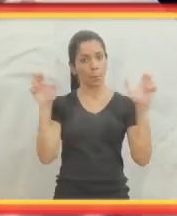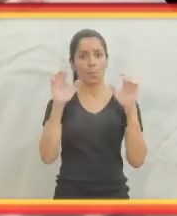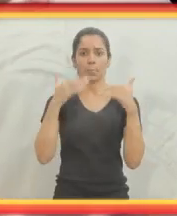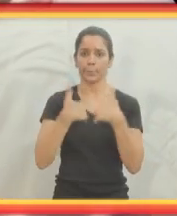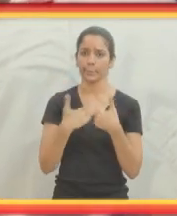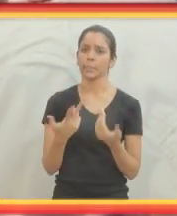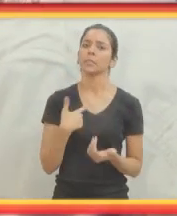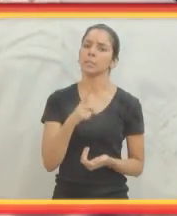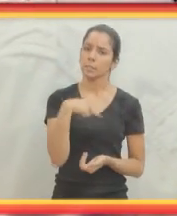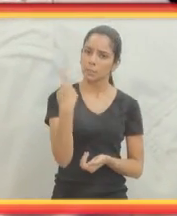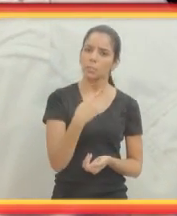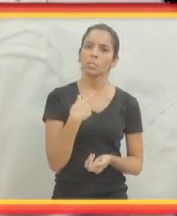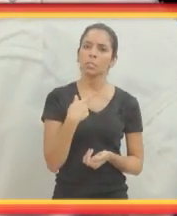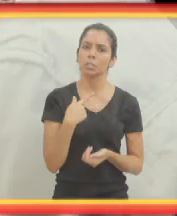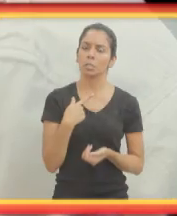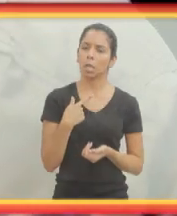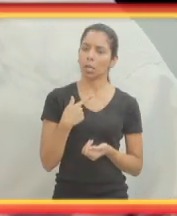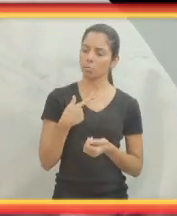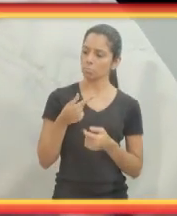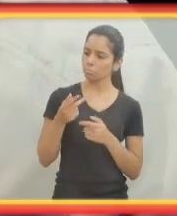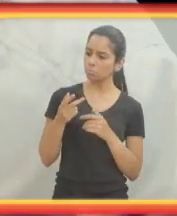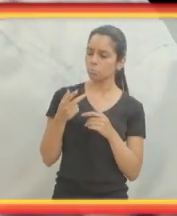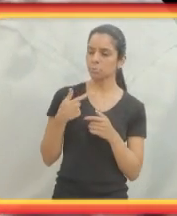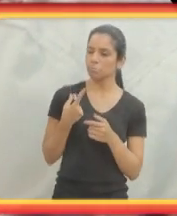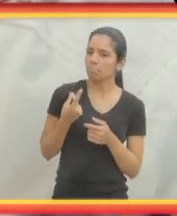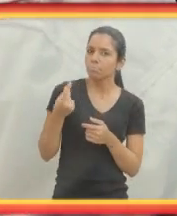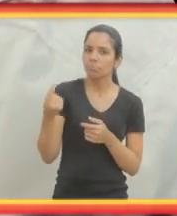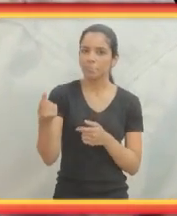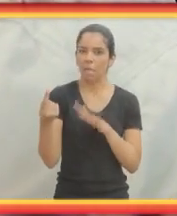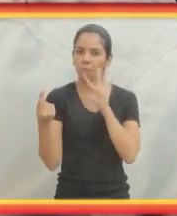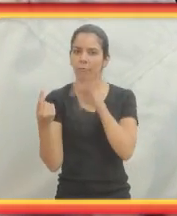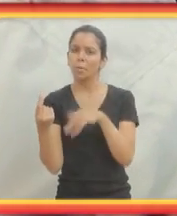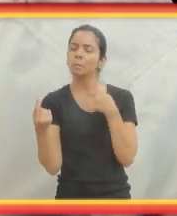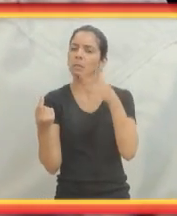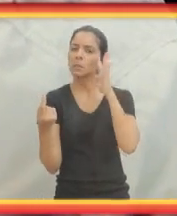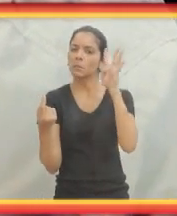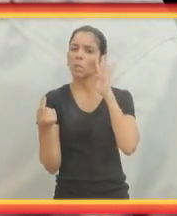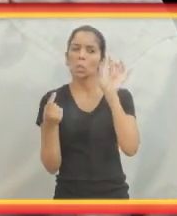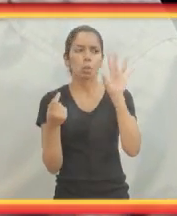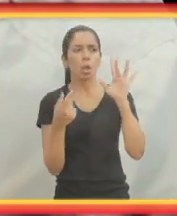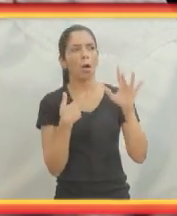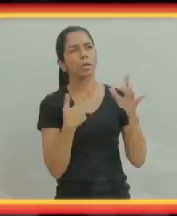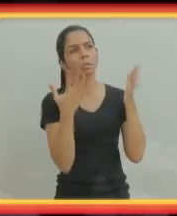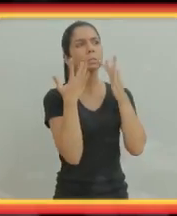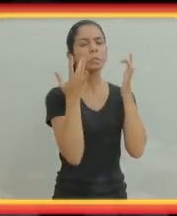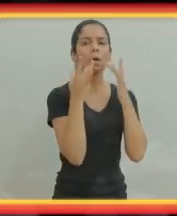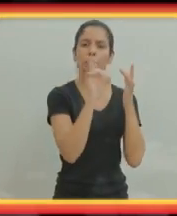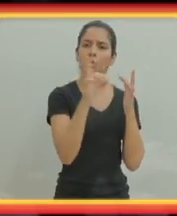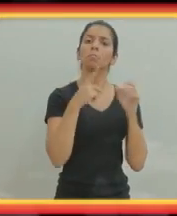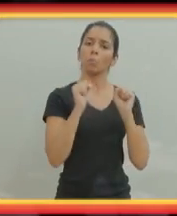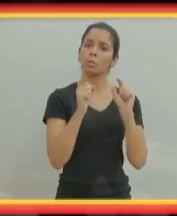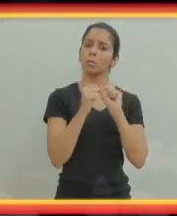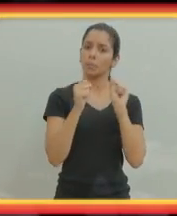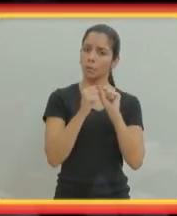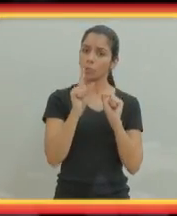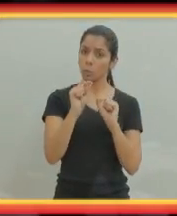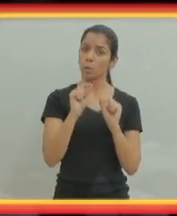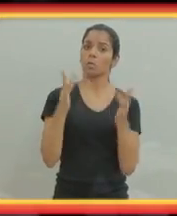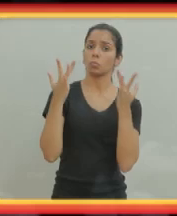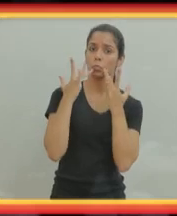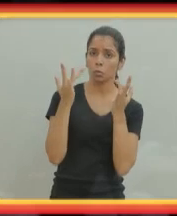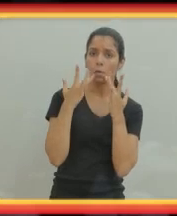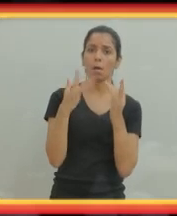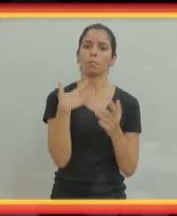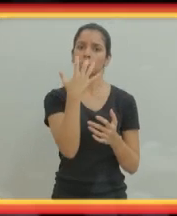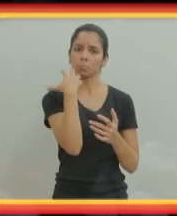isso. Que a gente saia um pouco de uma perspectiva só de entretenimento e possa fazer com que o